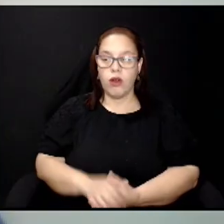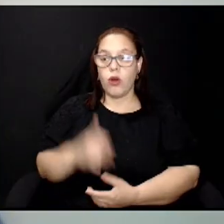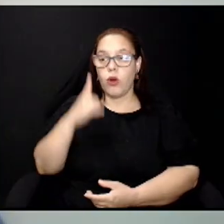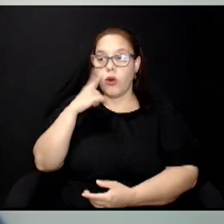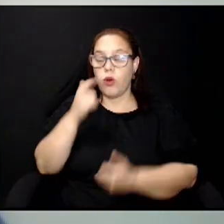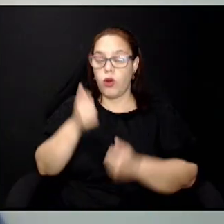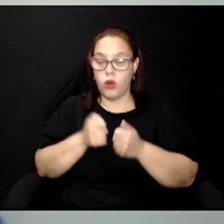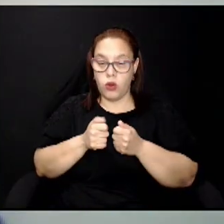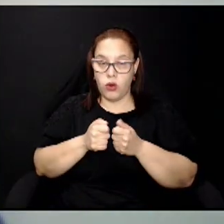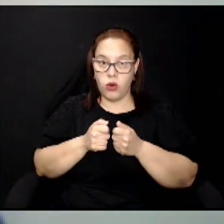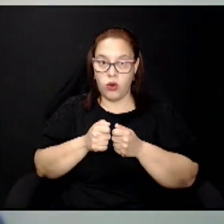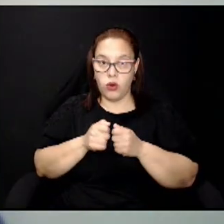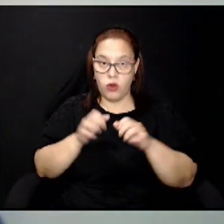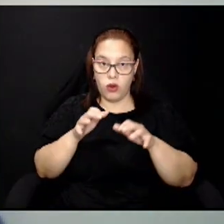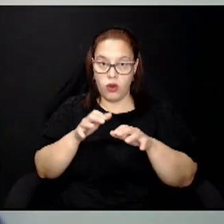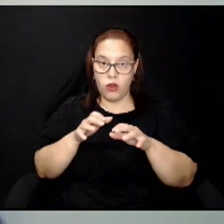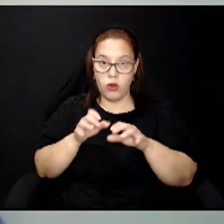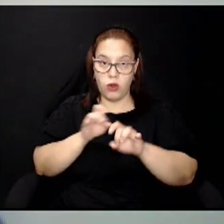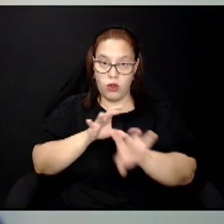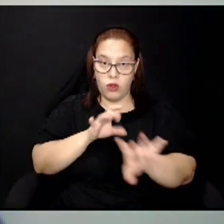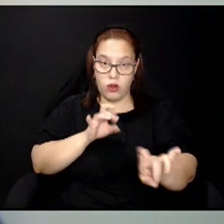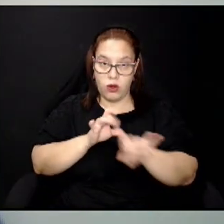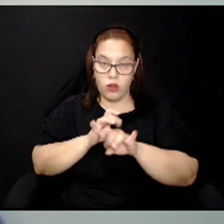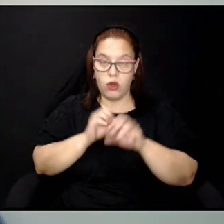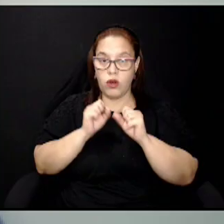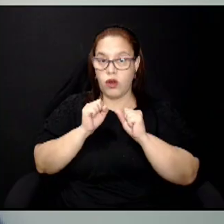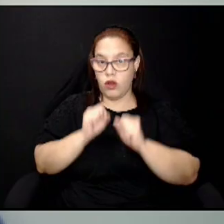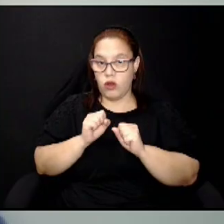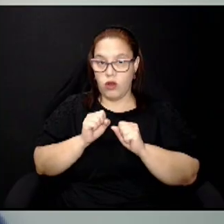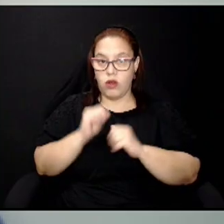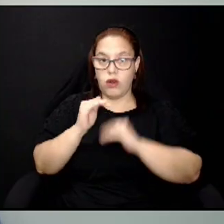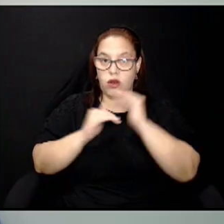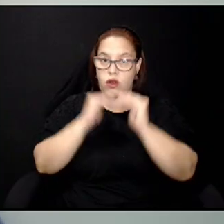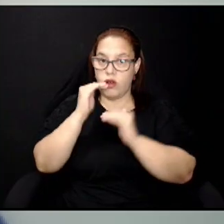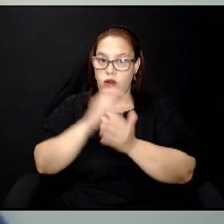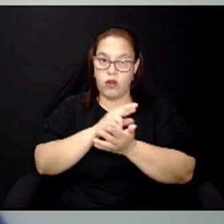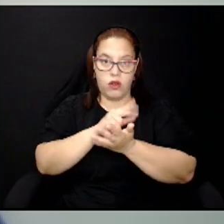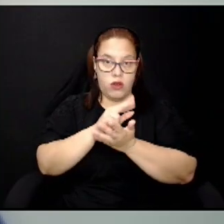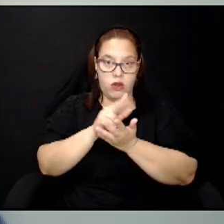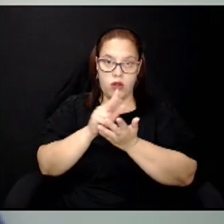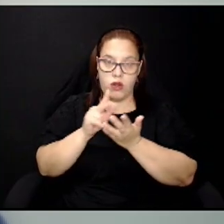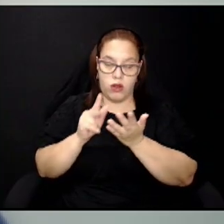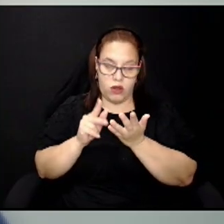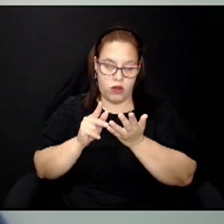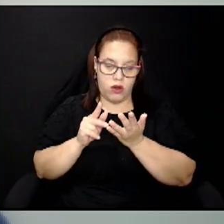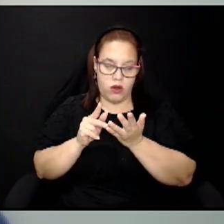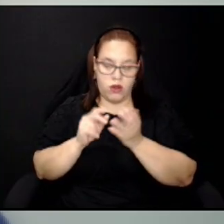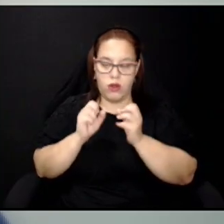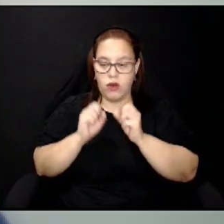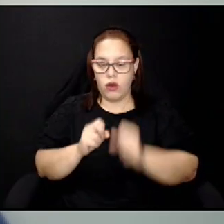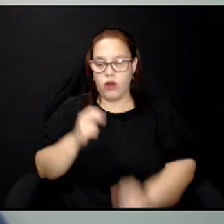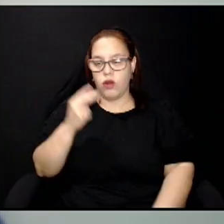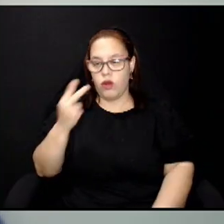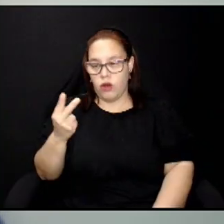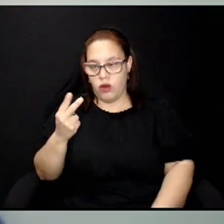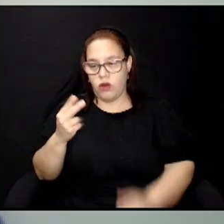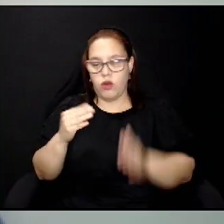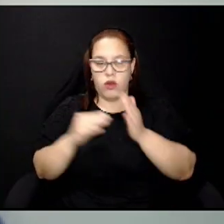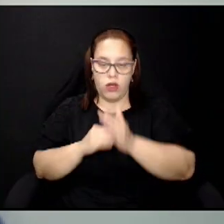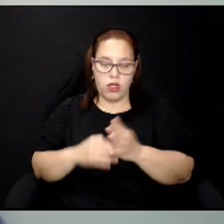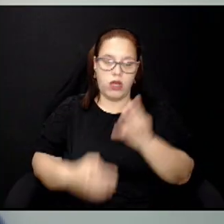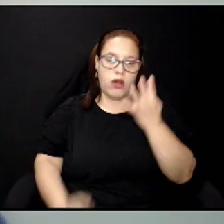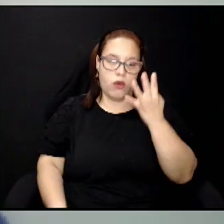no formato online, você pode desenvolver de várias formas. Pode ser de 2 a 4 pessoas, você